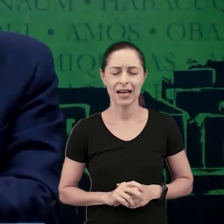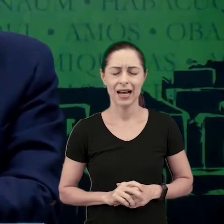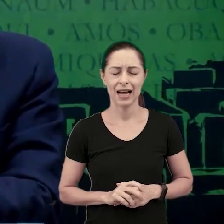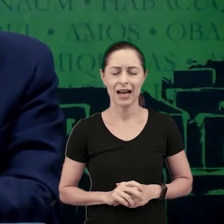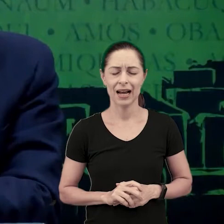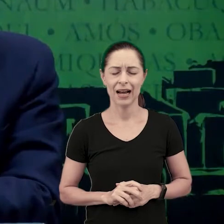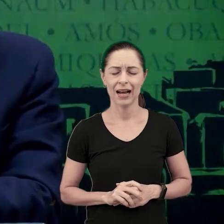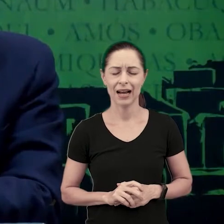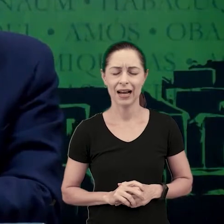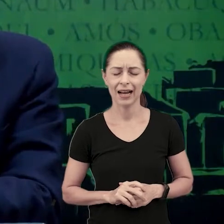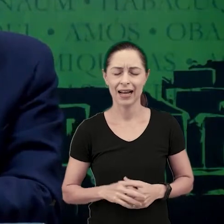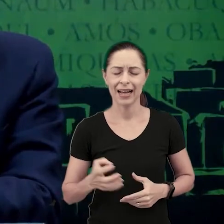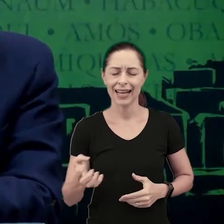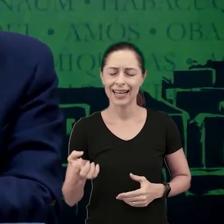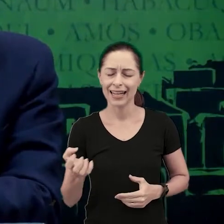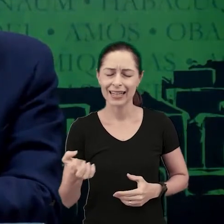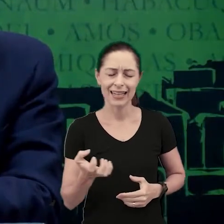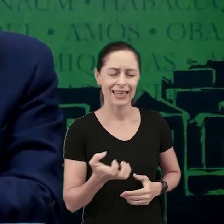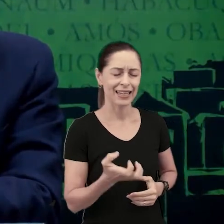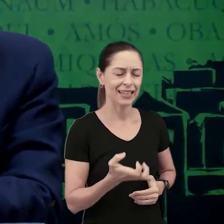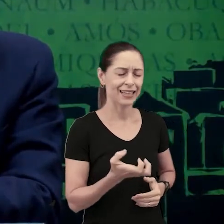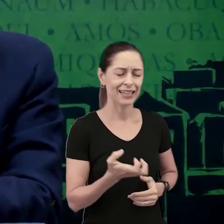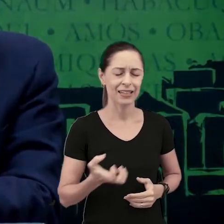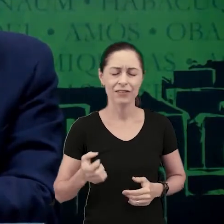relativização da verdade absoluta,